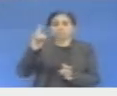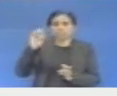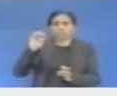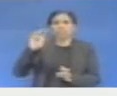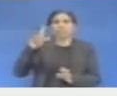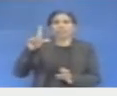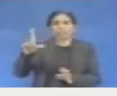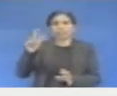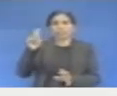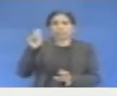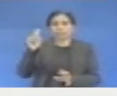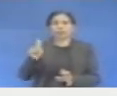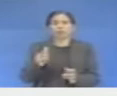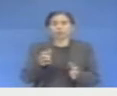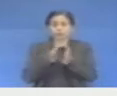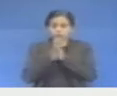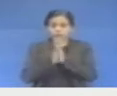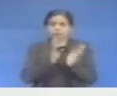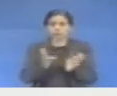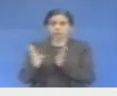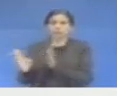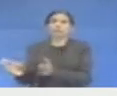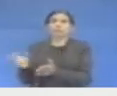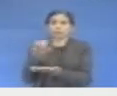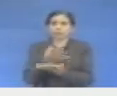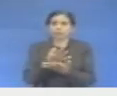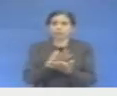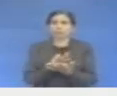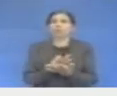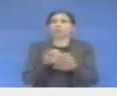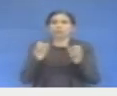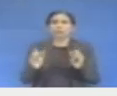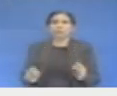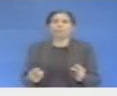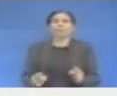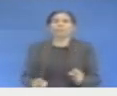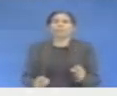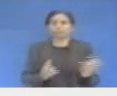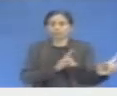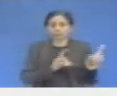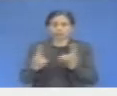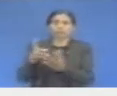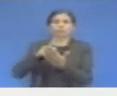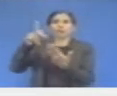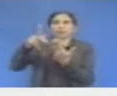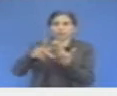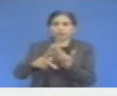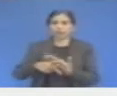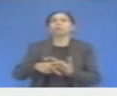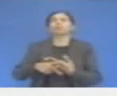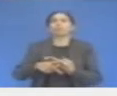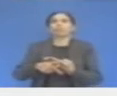o de russo preparação para esboço programa comunitário semanal, onde o CNIAN ato implementa programa, né? E Delta